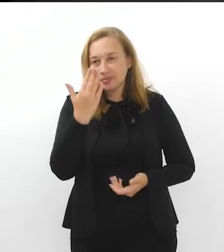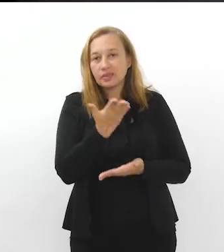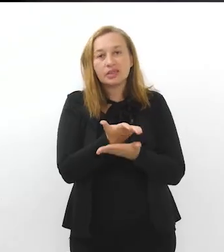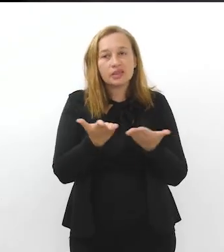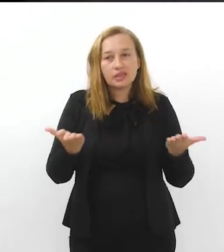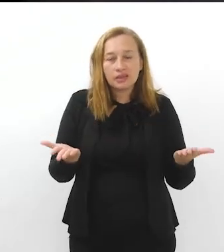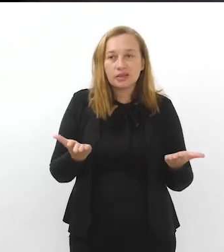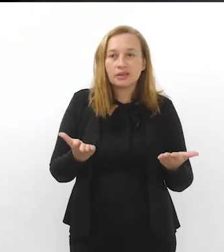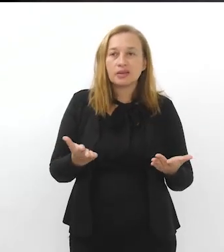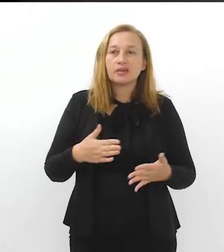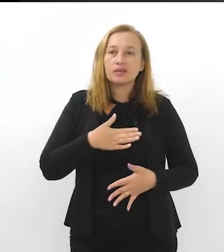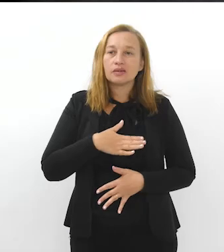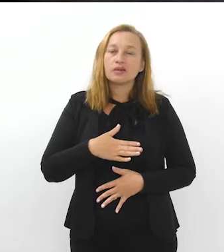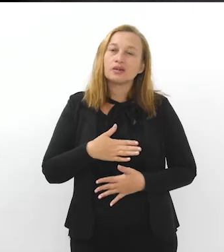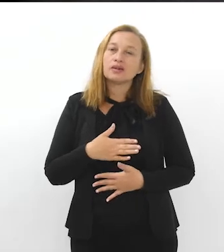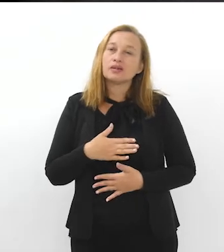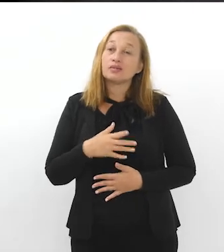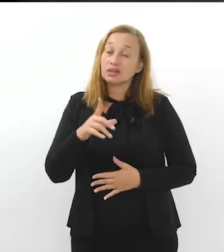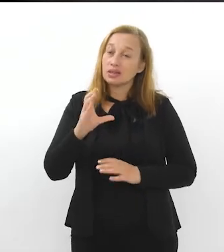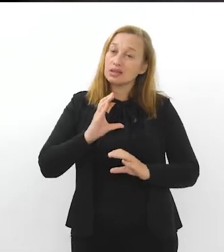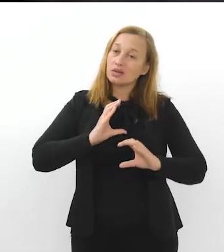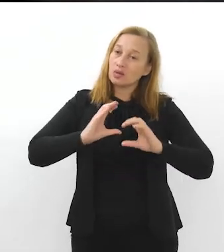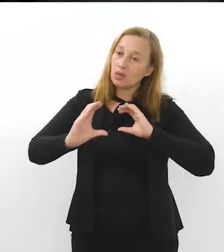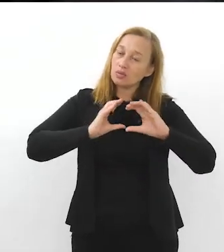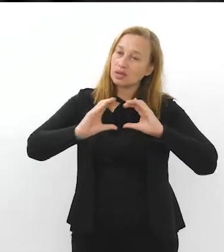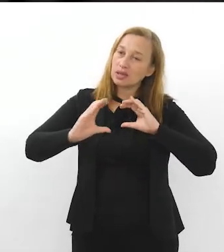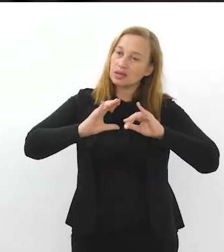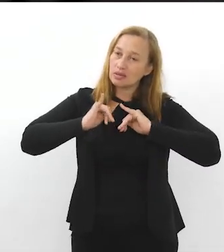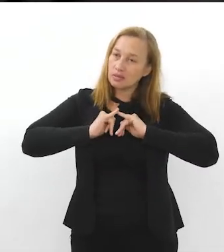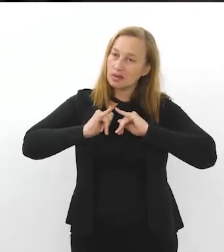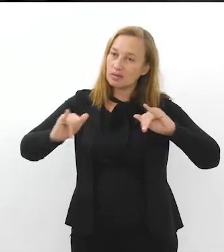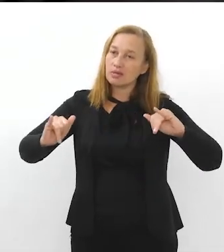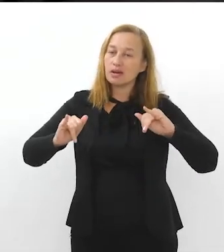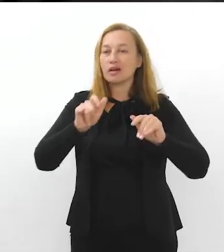lugar, né? Se movimentar, né? Queria uma palavra final sua.